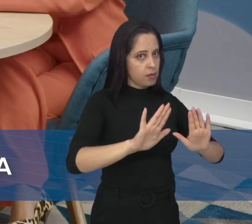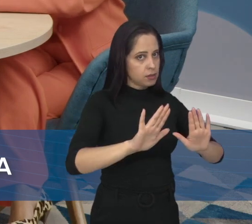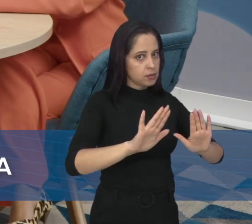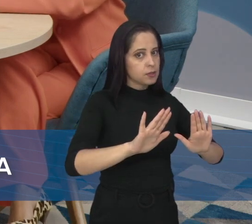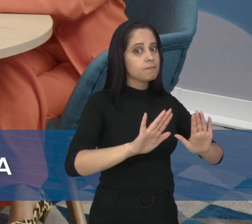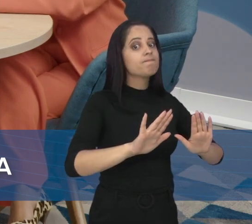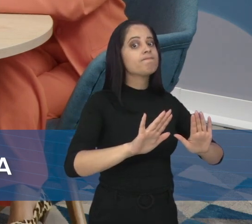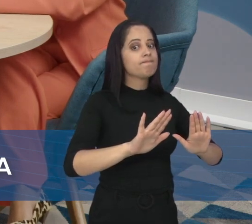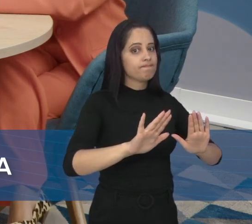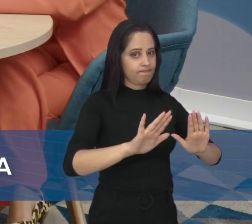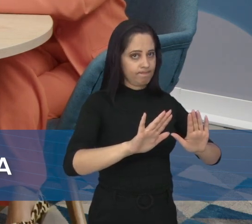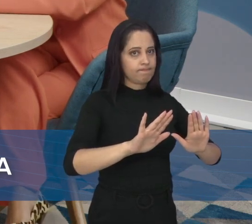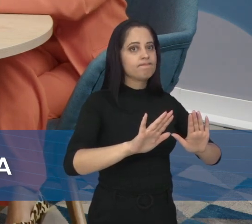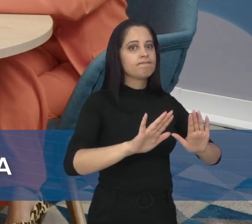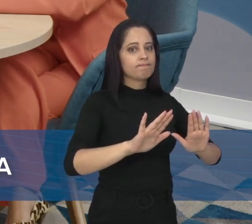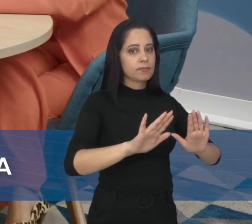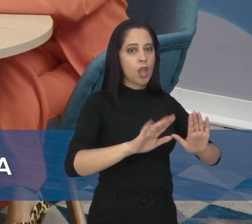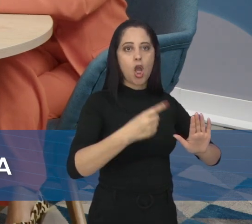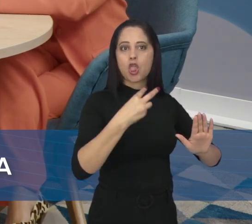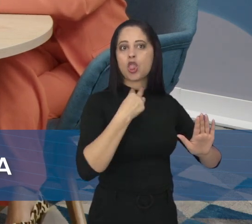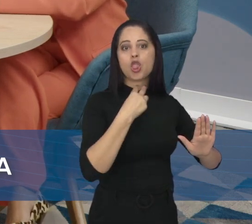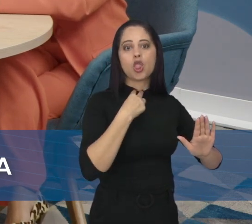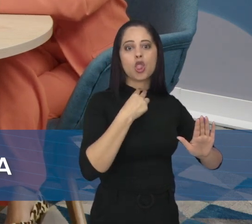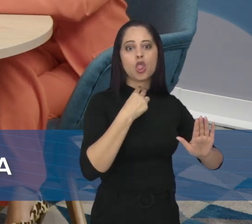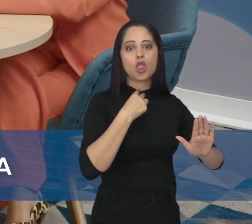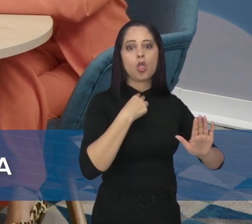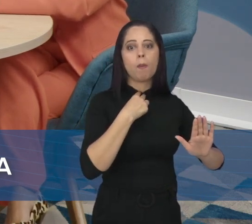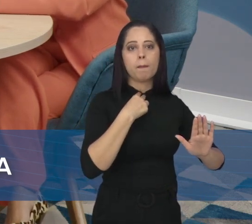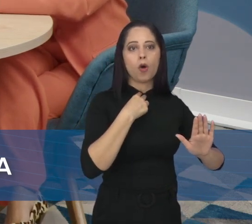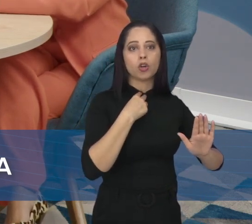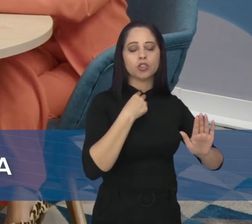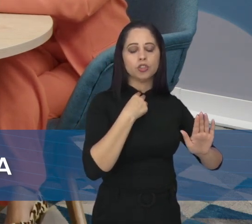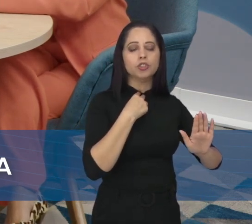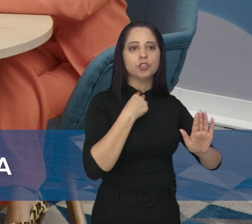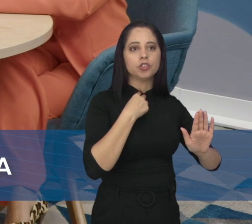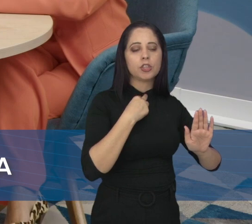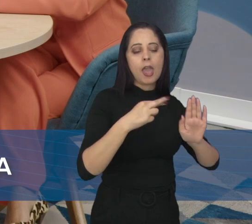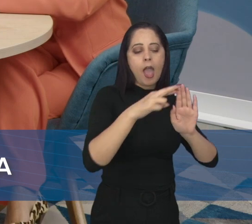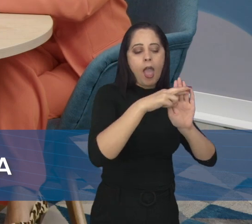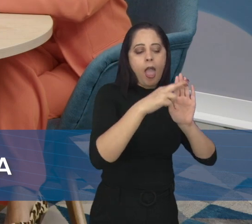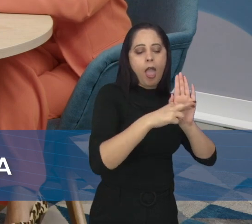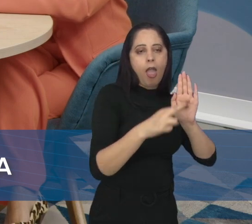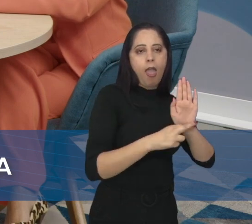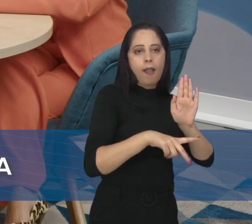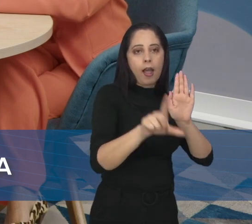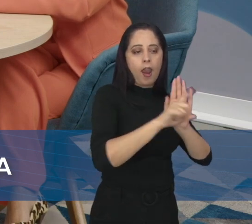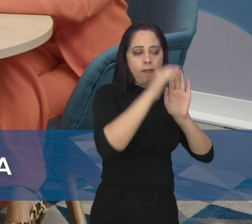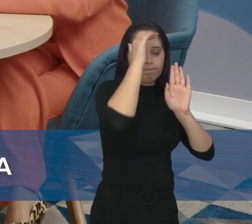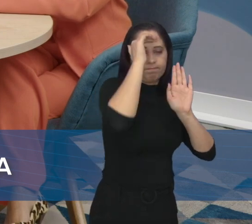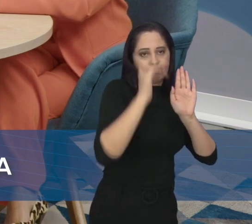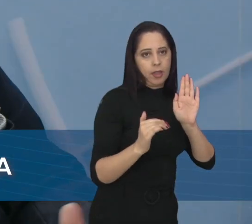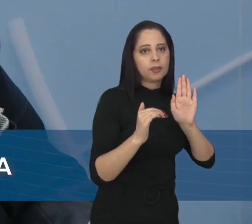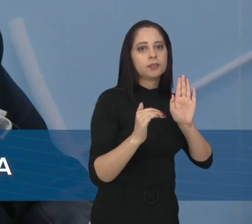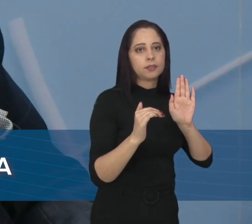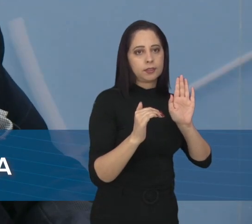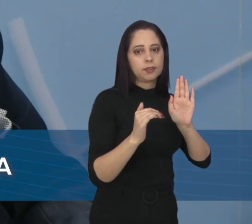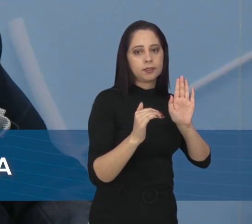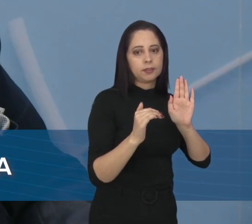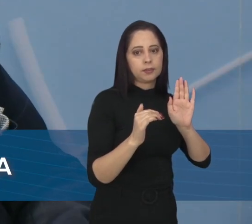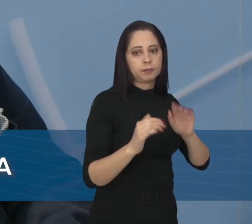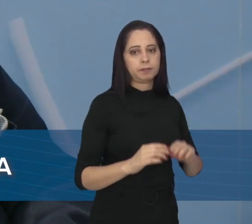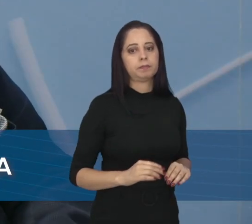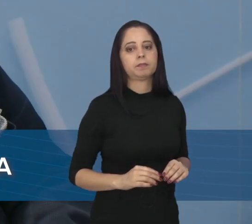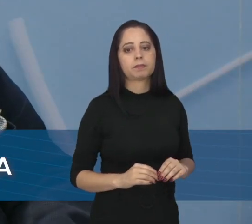que não firam nenhuma norma positiva, nenhuma lei existente